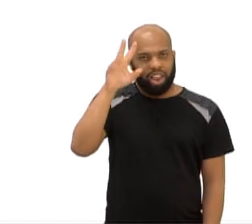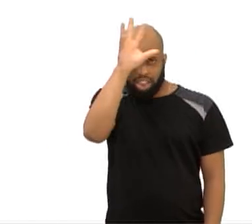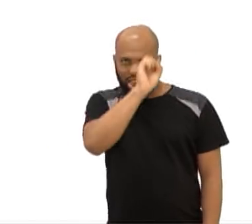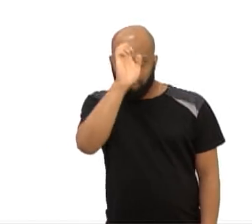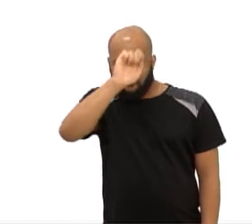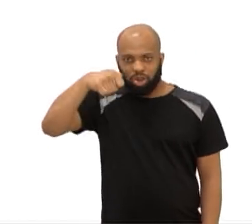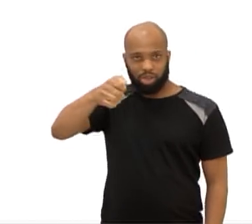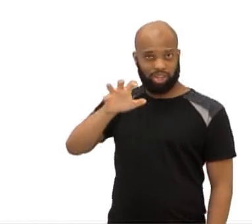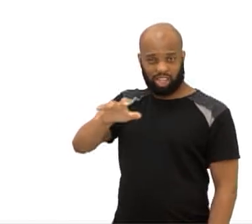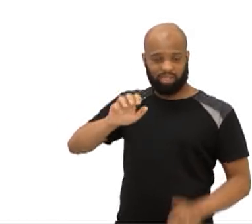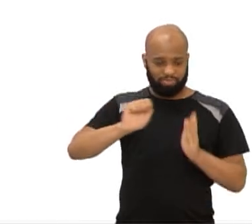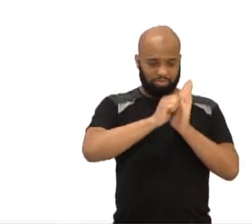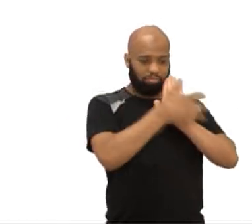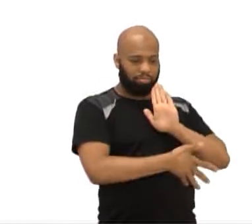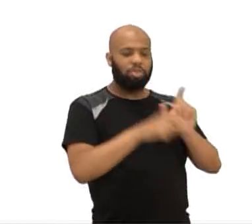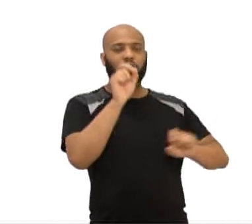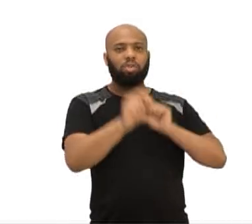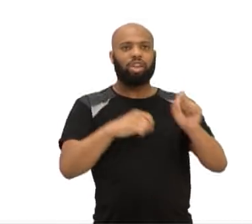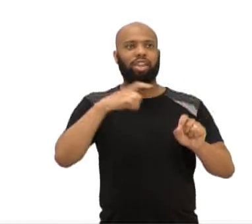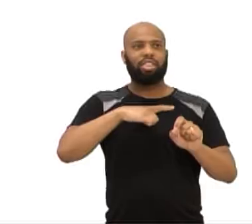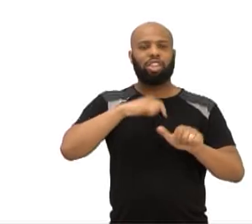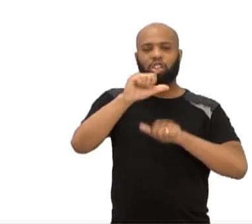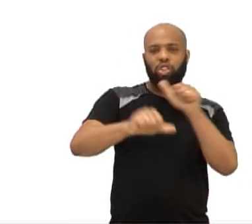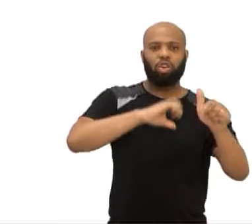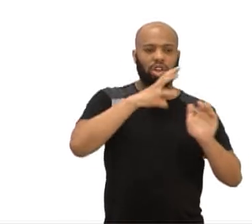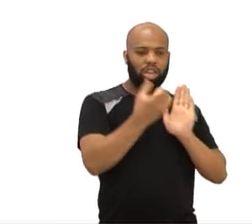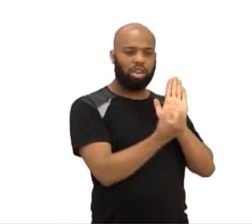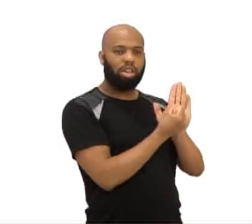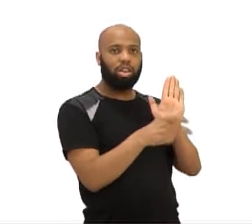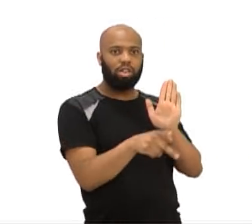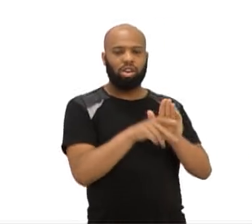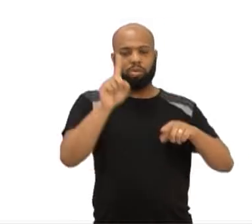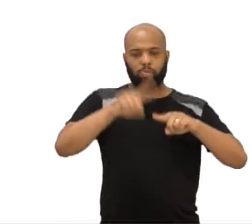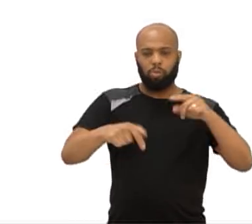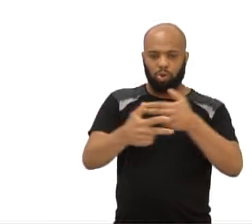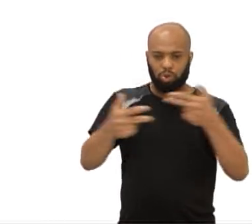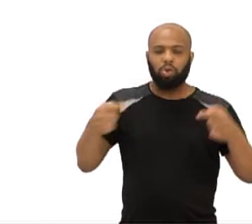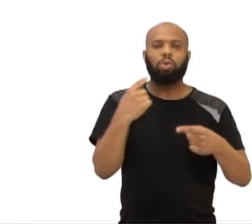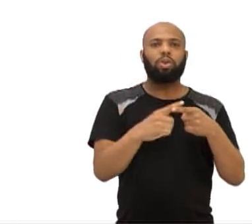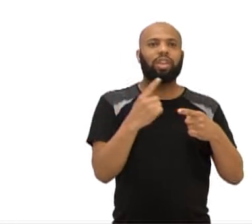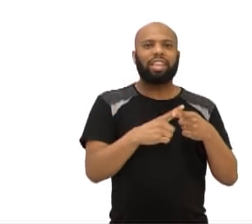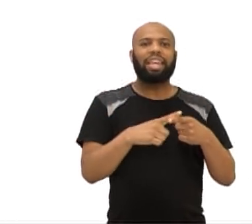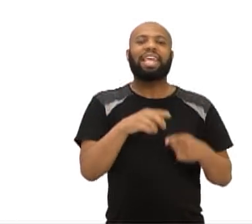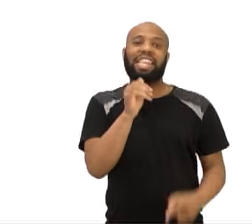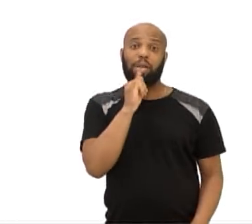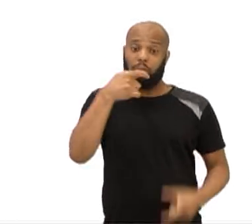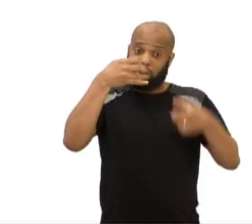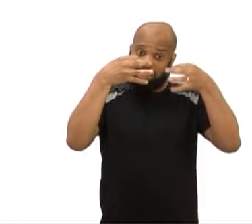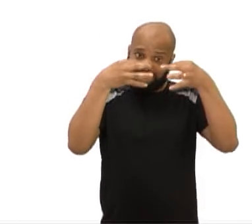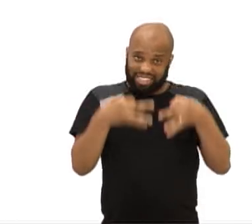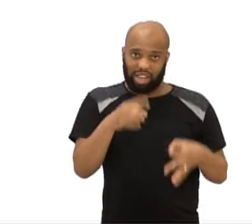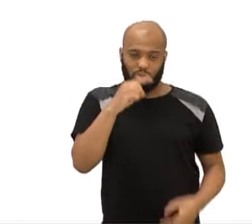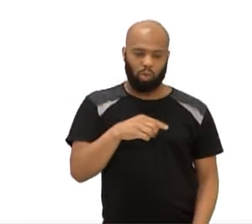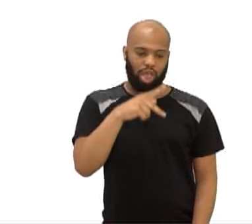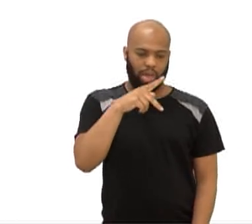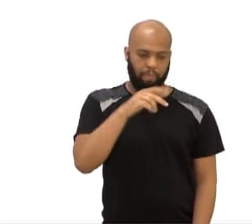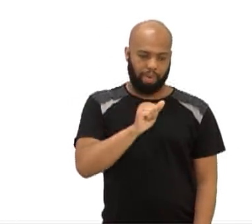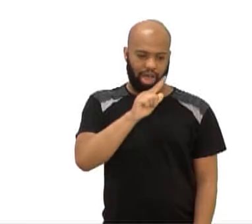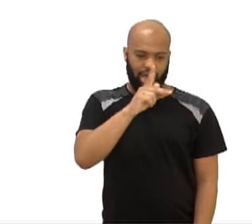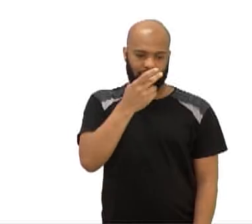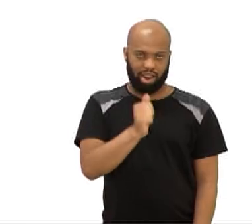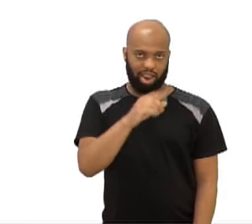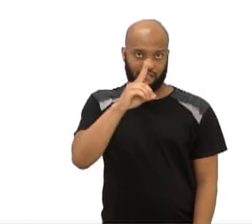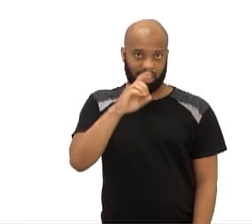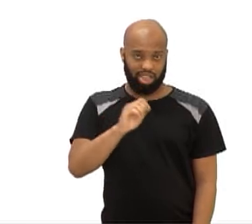sobre metonímia? Que é o quê? A troca da marca pelo produto. Em vez de palha de aço, ela se remete